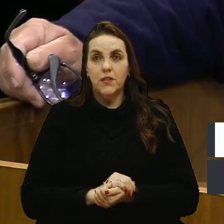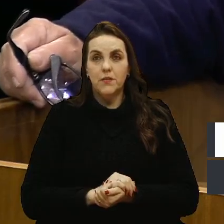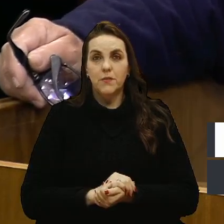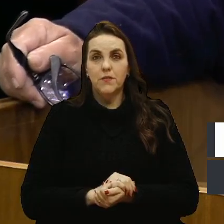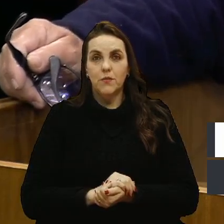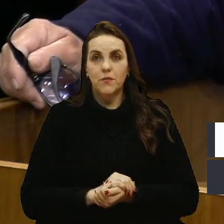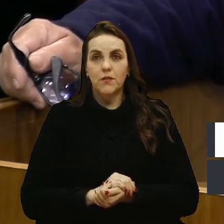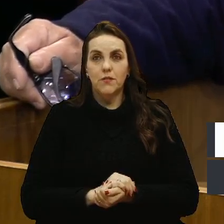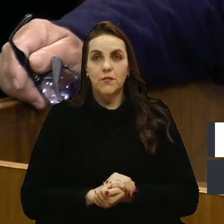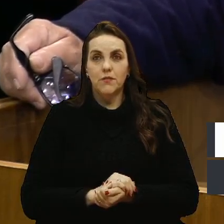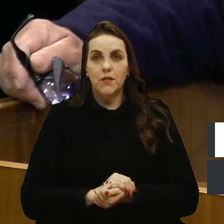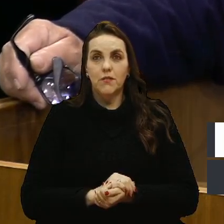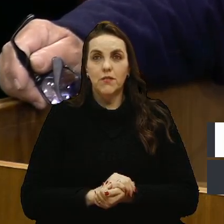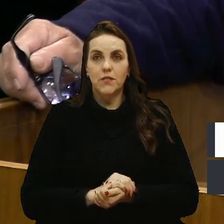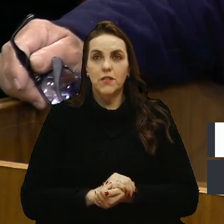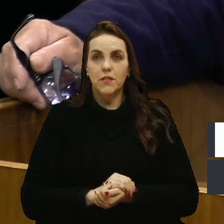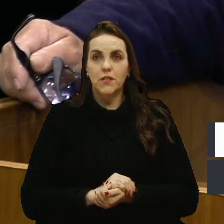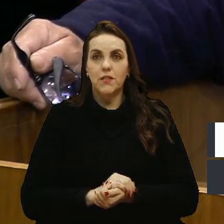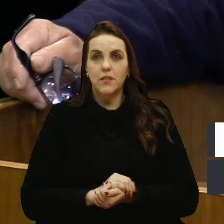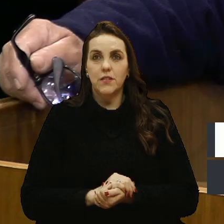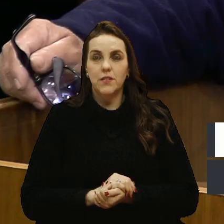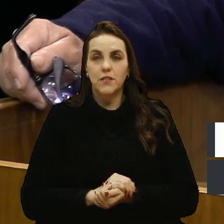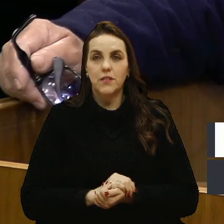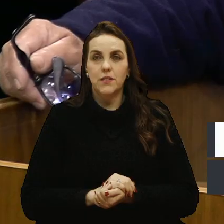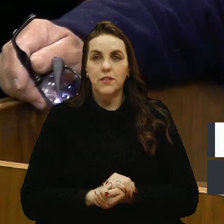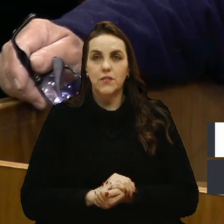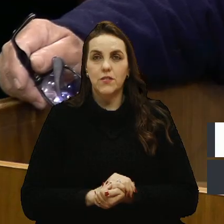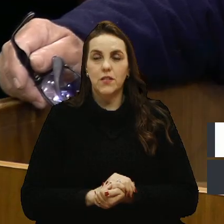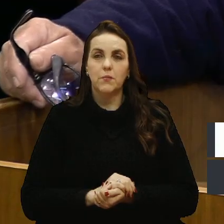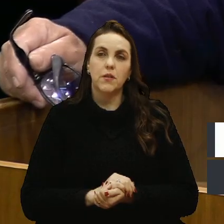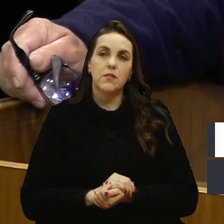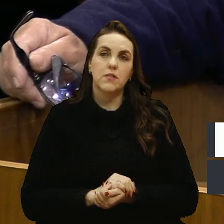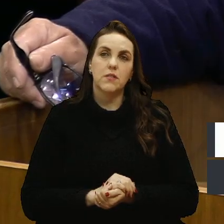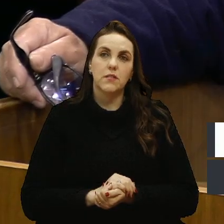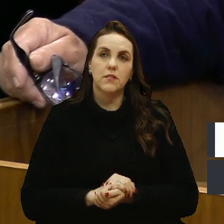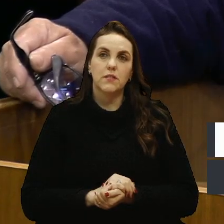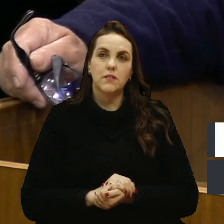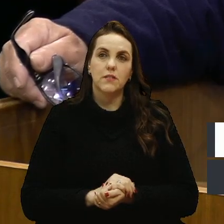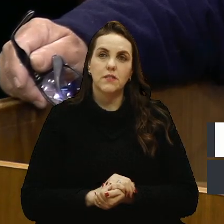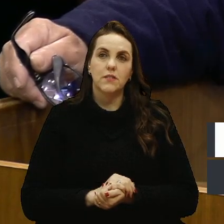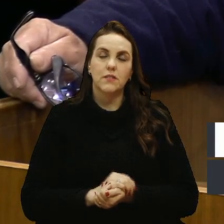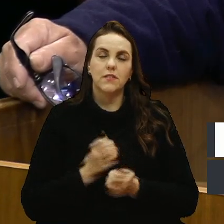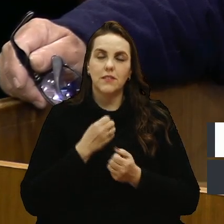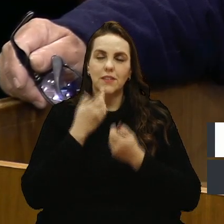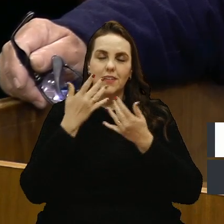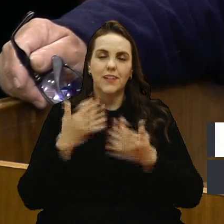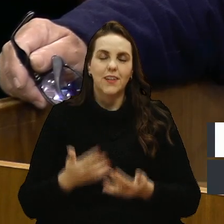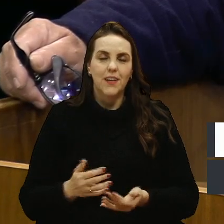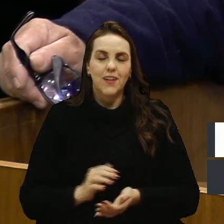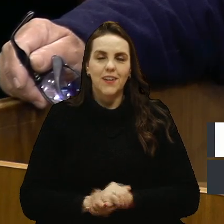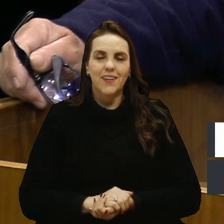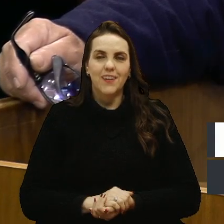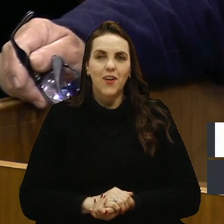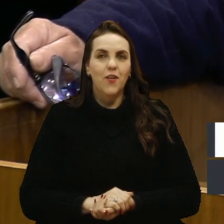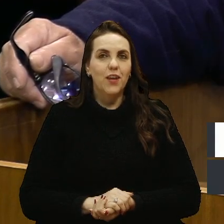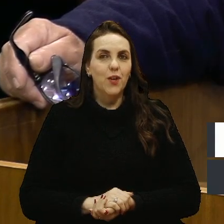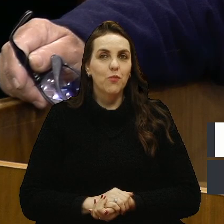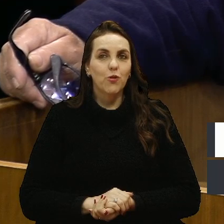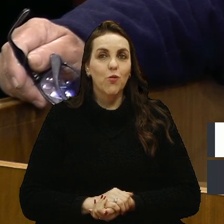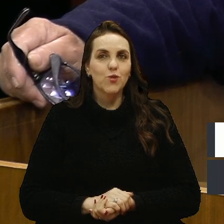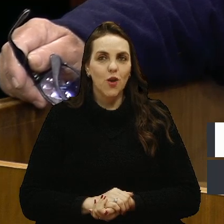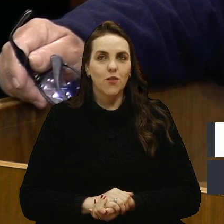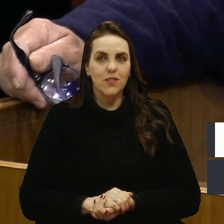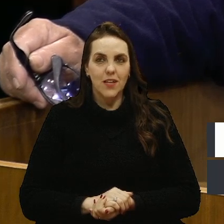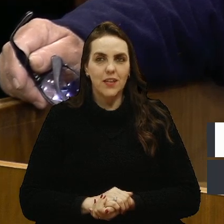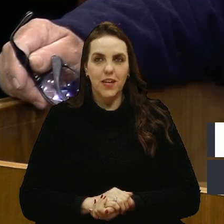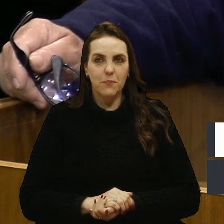uma comunidade que aguarda há muito tempo, a comunidade do Vila IP, que é uma nova UBS para o